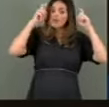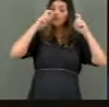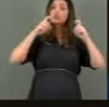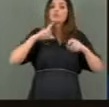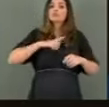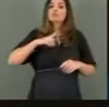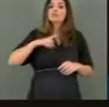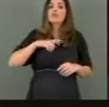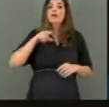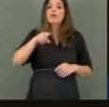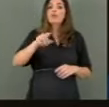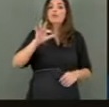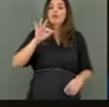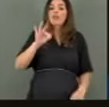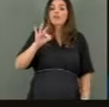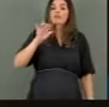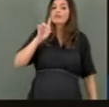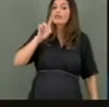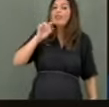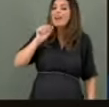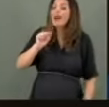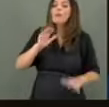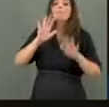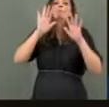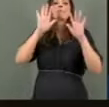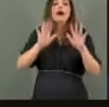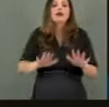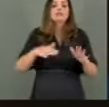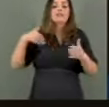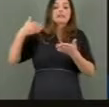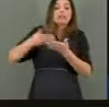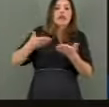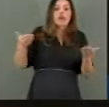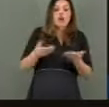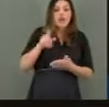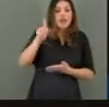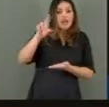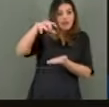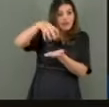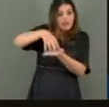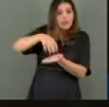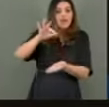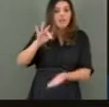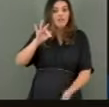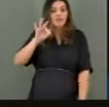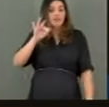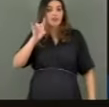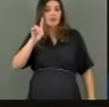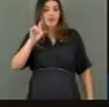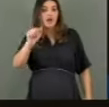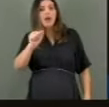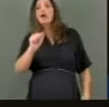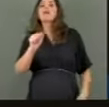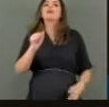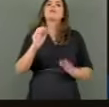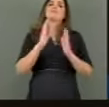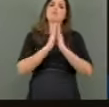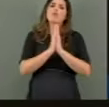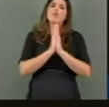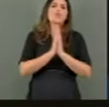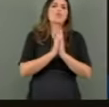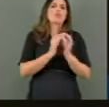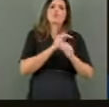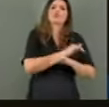isso pelo FDA. Só que, até o momento, o FDA só está registrado, por favor. Porque isso não é